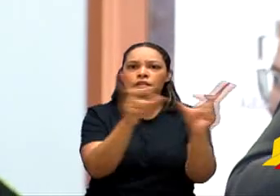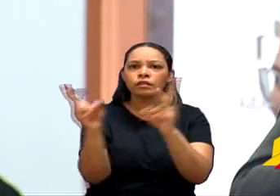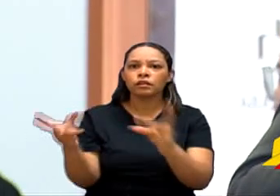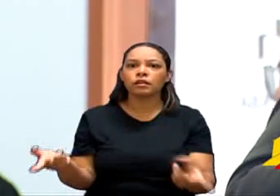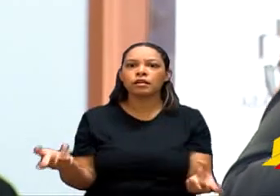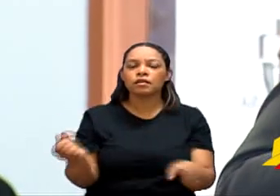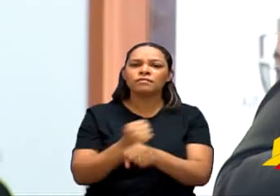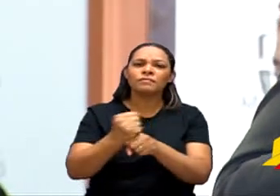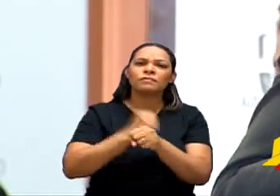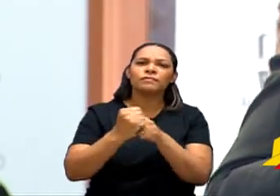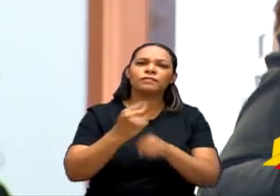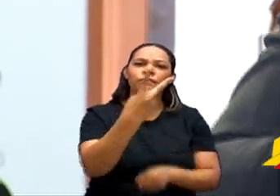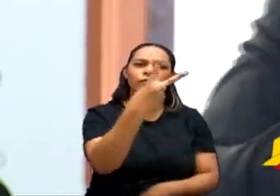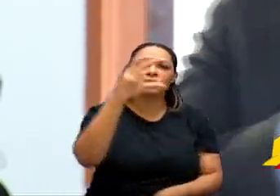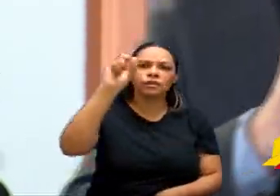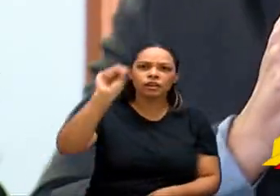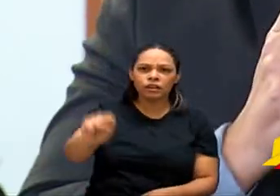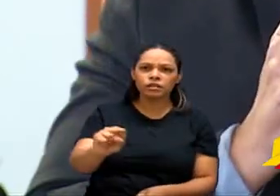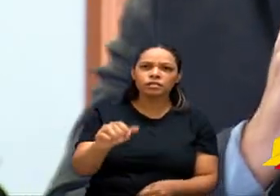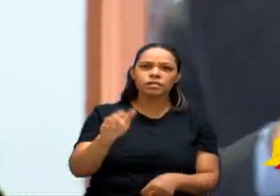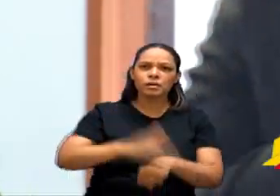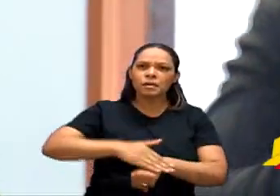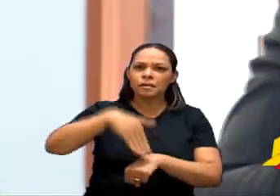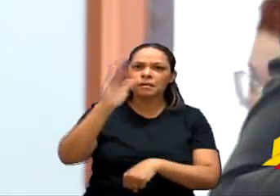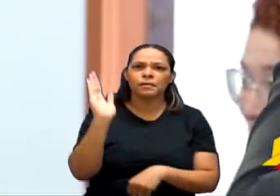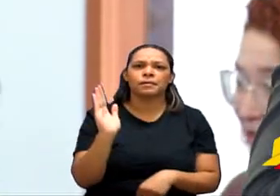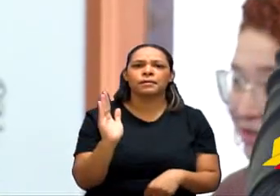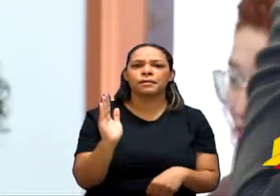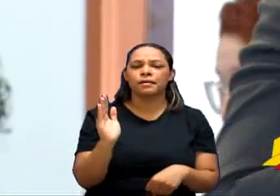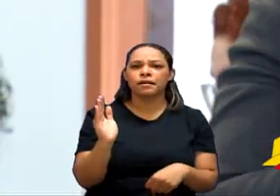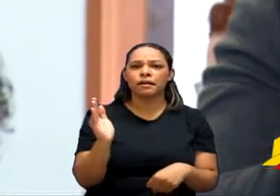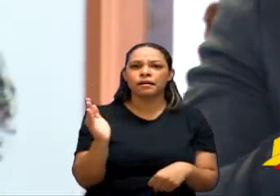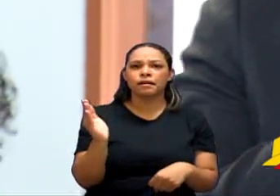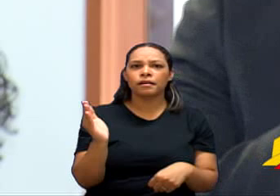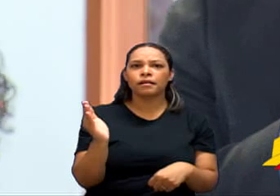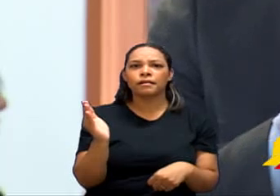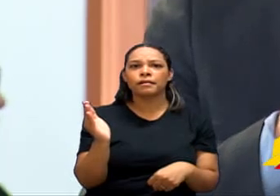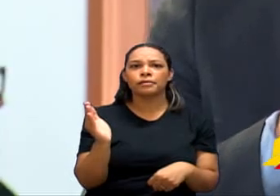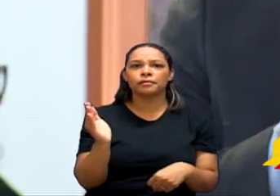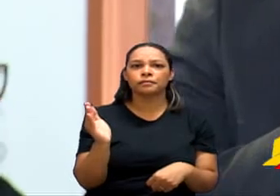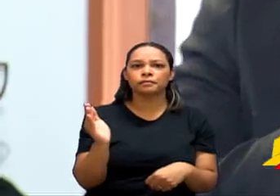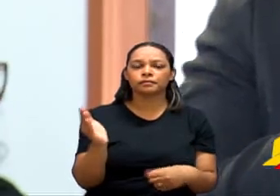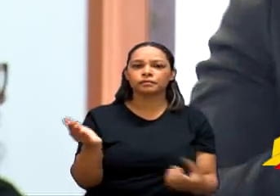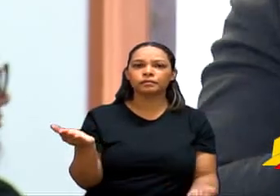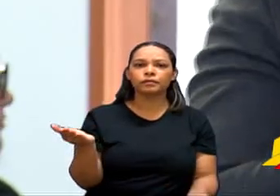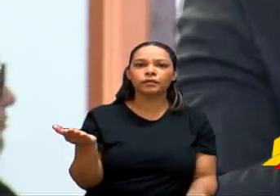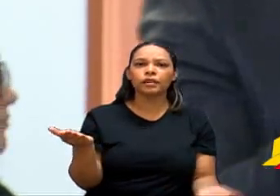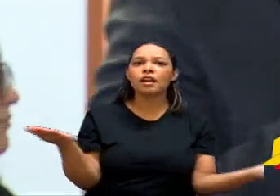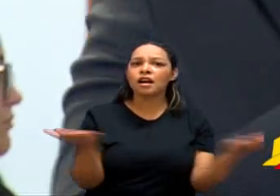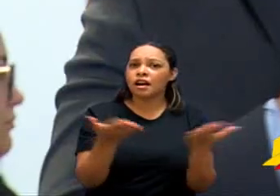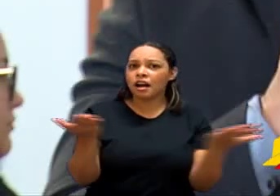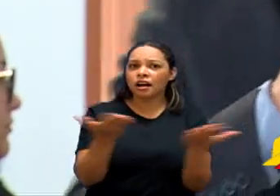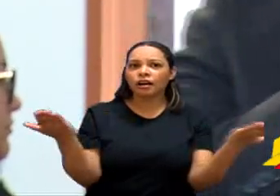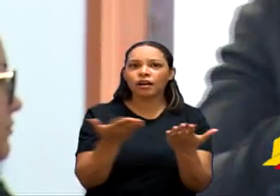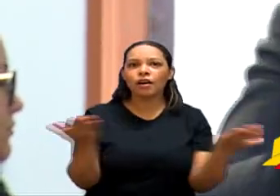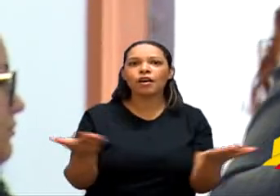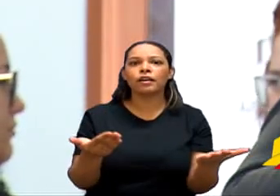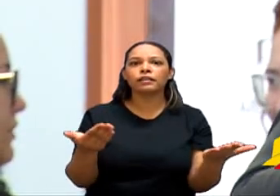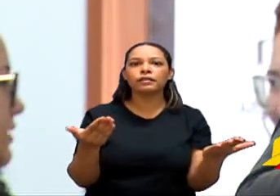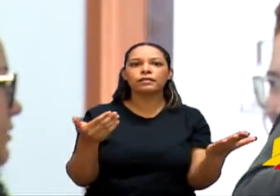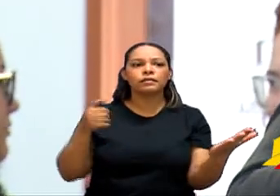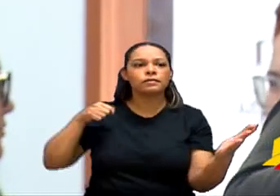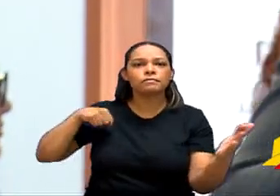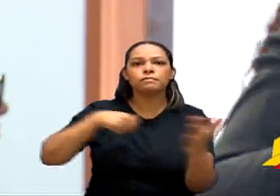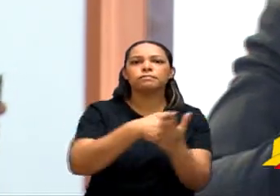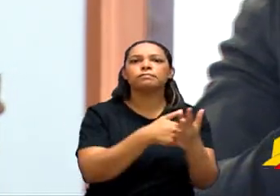20 anos. Porque muita gente exalta o antigo prefeito que foi do PSDB, mas ele passou o trator em cima dos